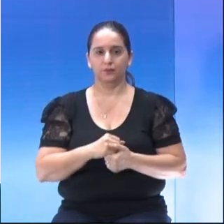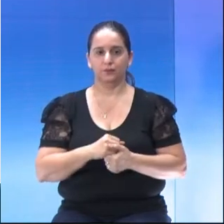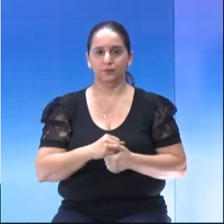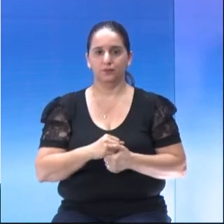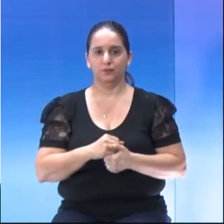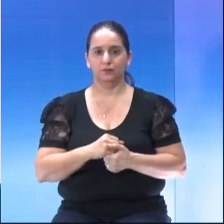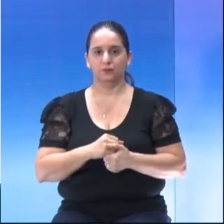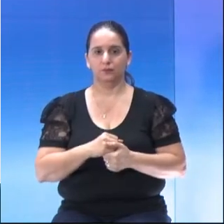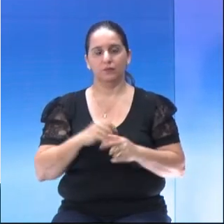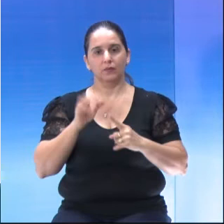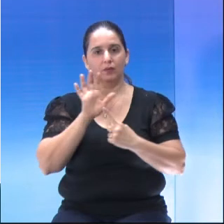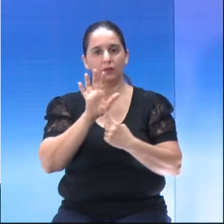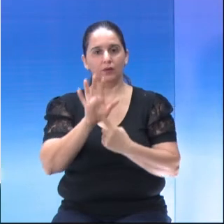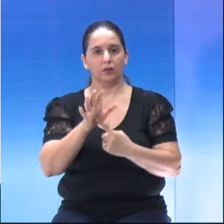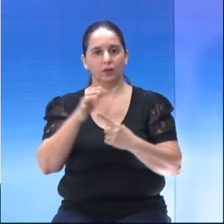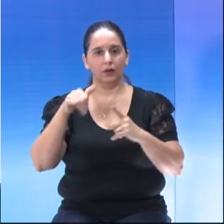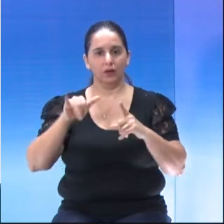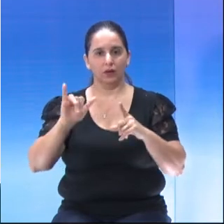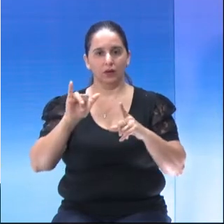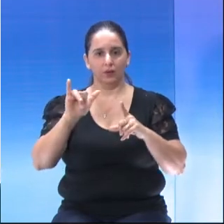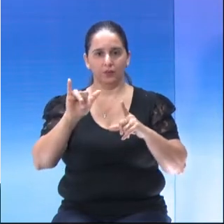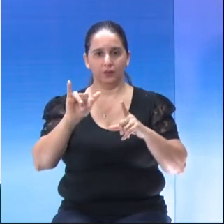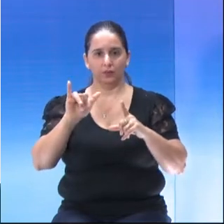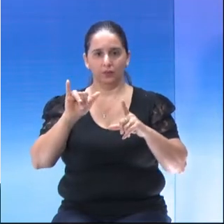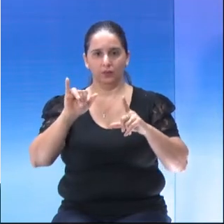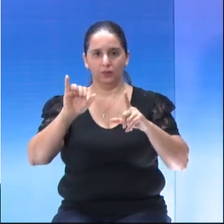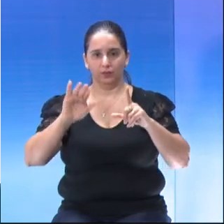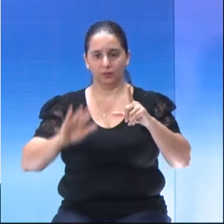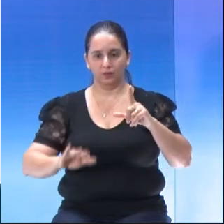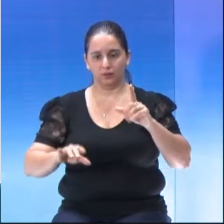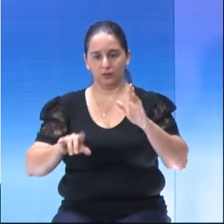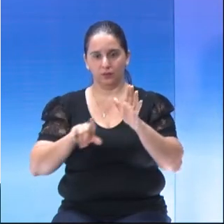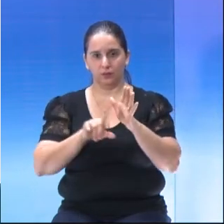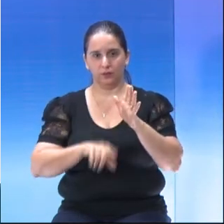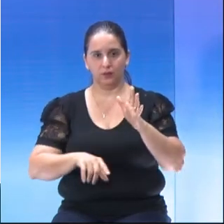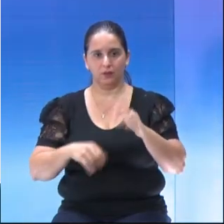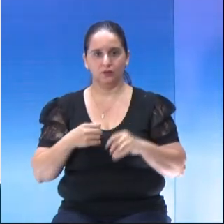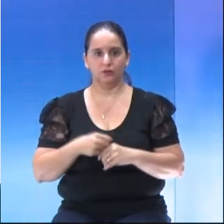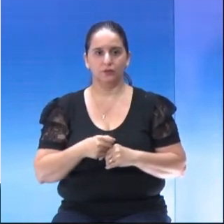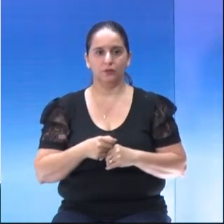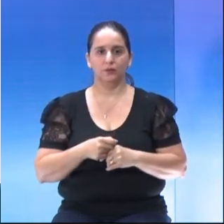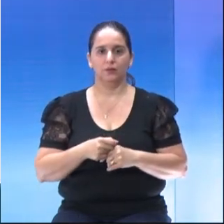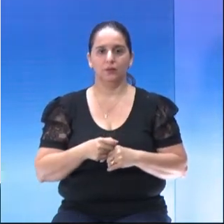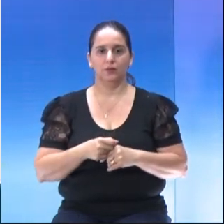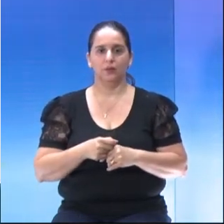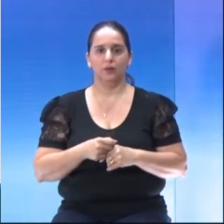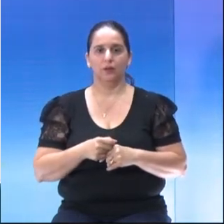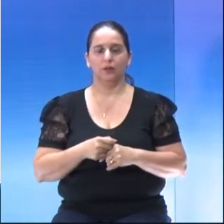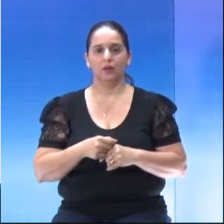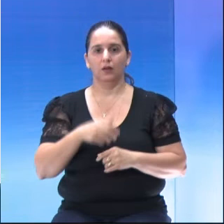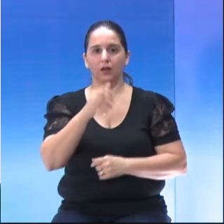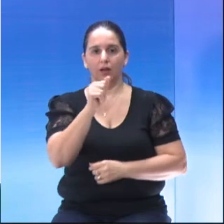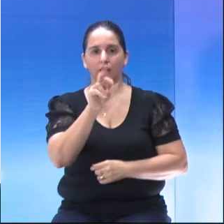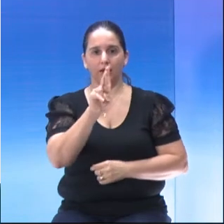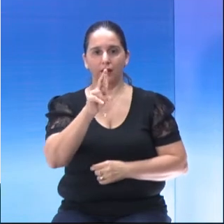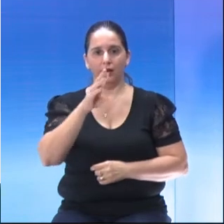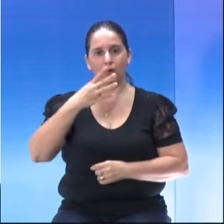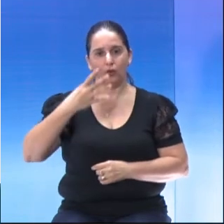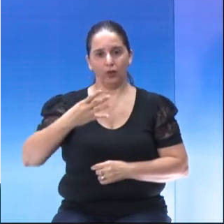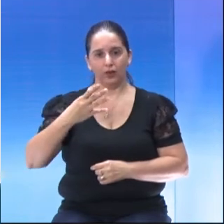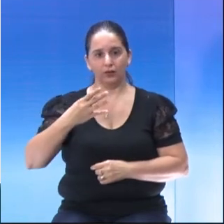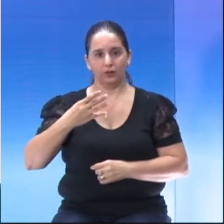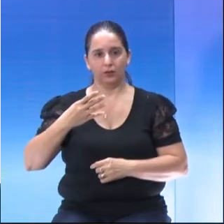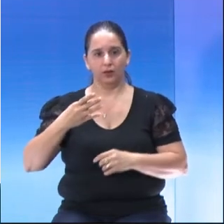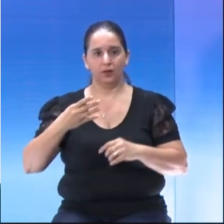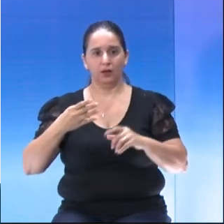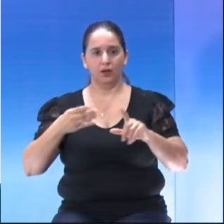esse triângulo que está no eixo y negativo. Então, eu tenho que o triângulo 4, a